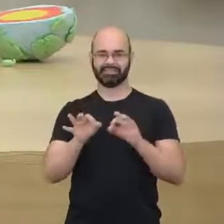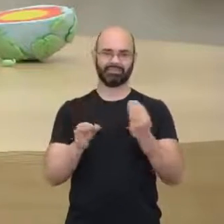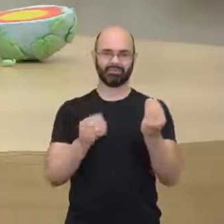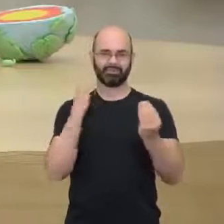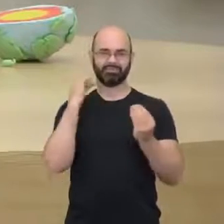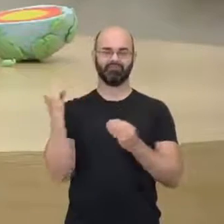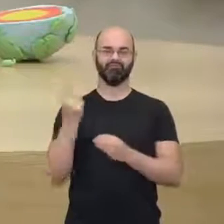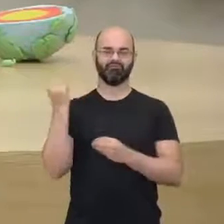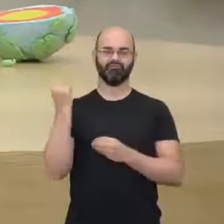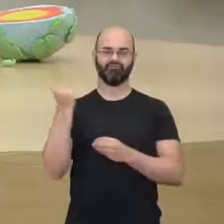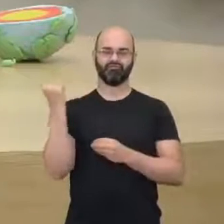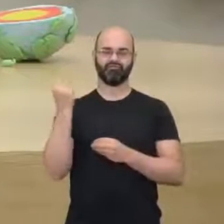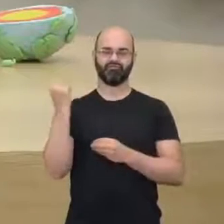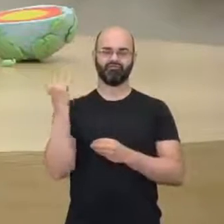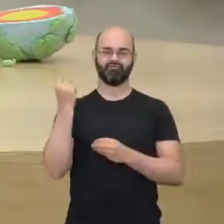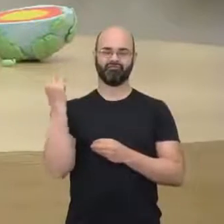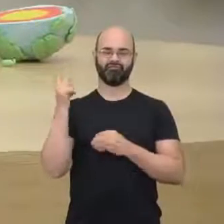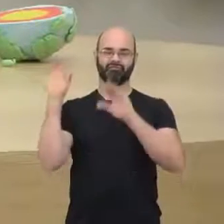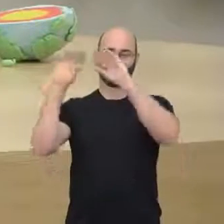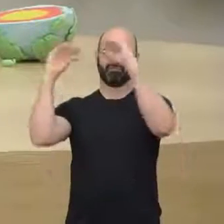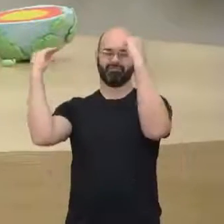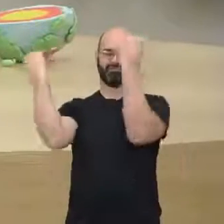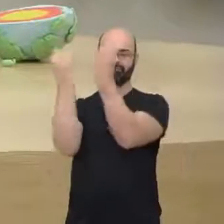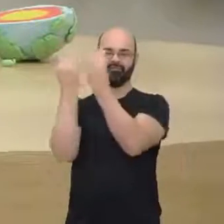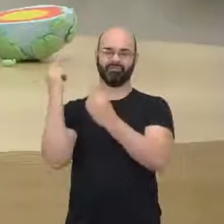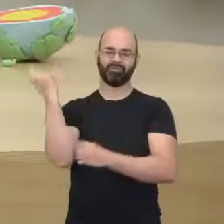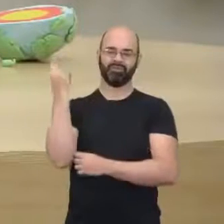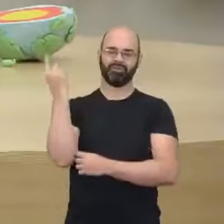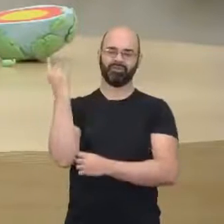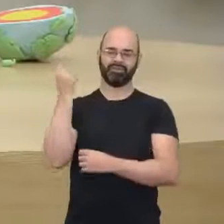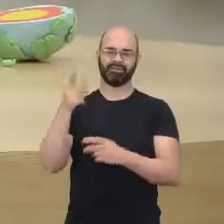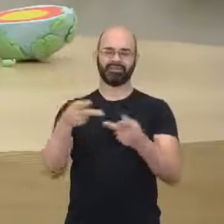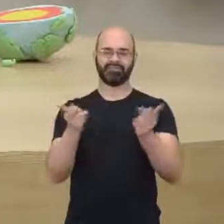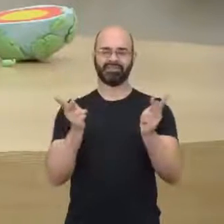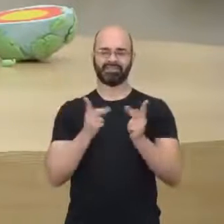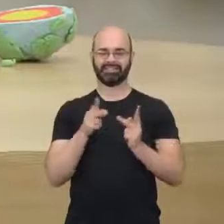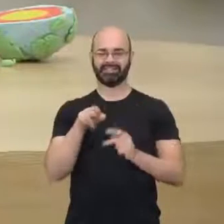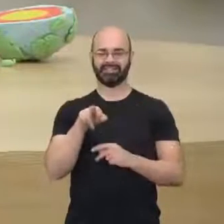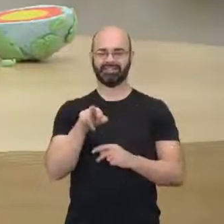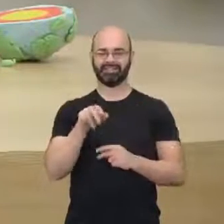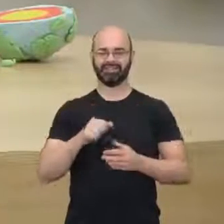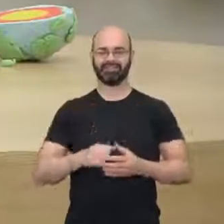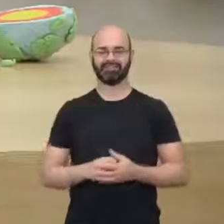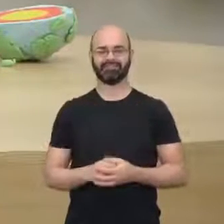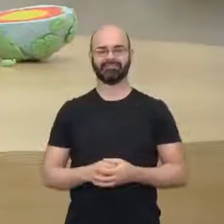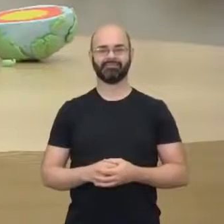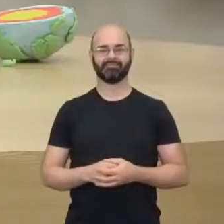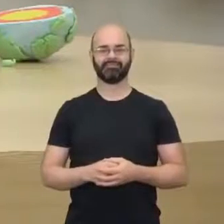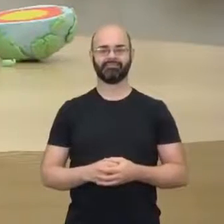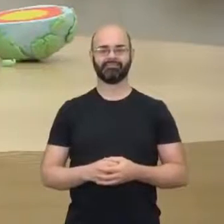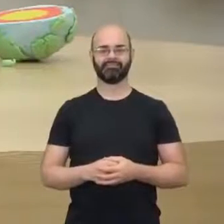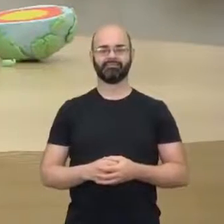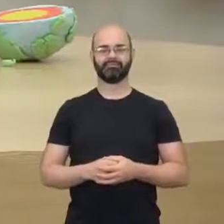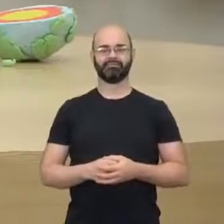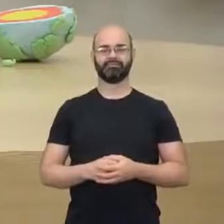rolo de massa, né? Exatamente. E aí, ó, por que é manto? Gente, olha que legal. O manto, ele cobre o núcleo. Olha